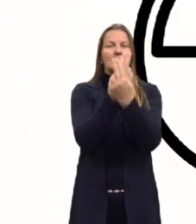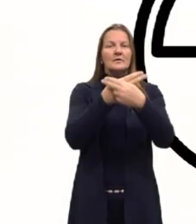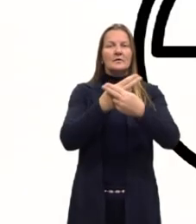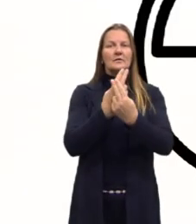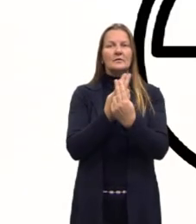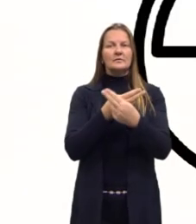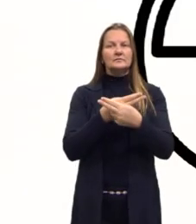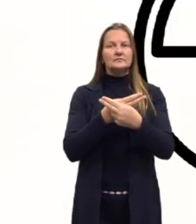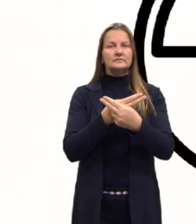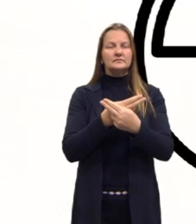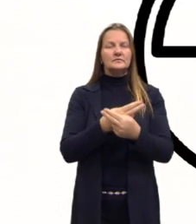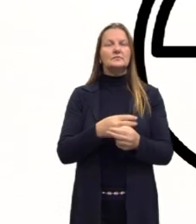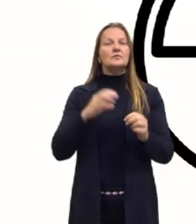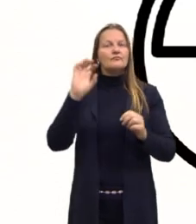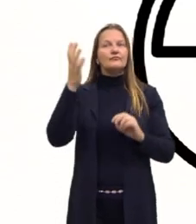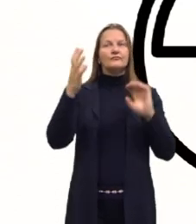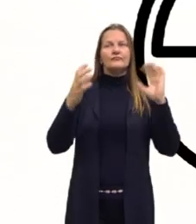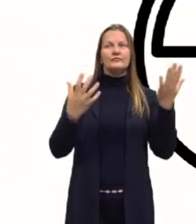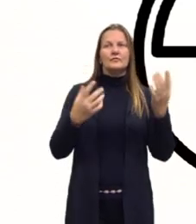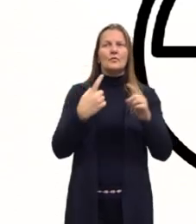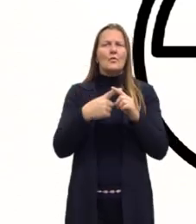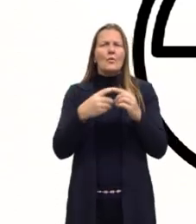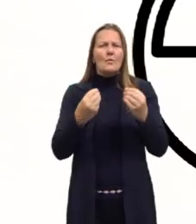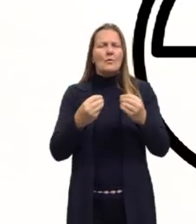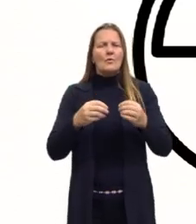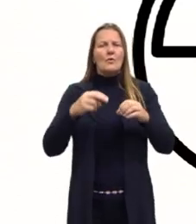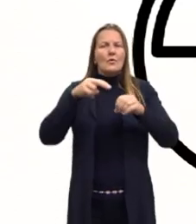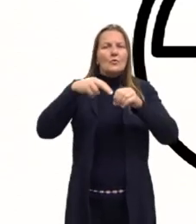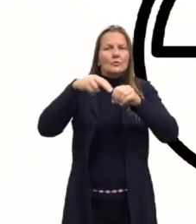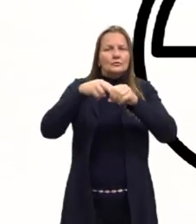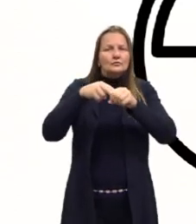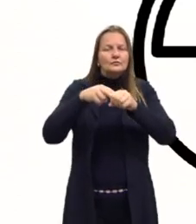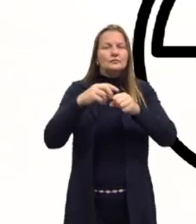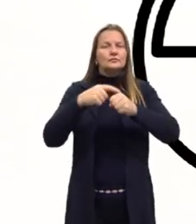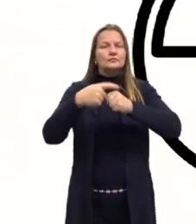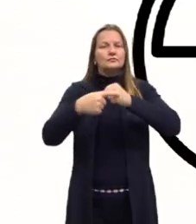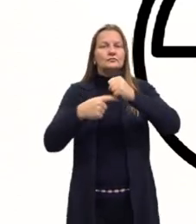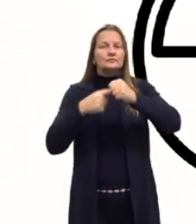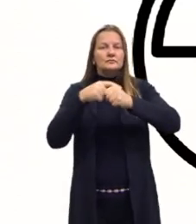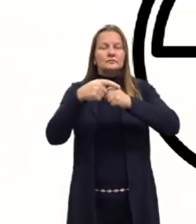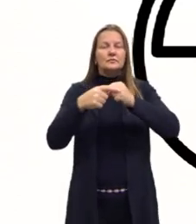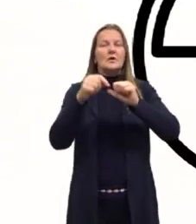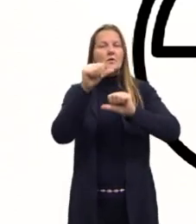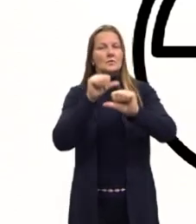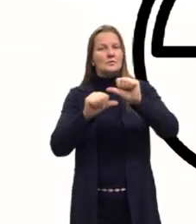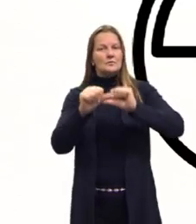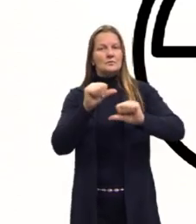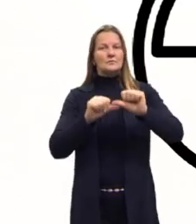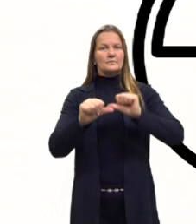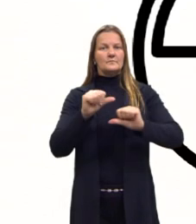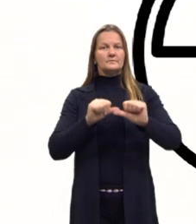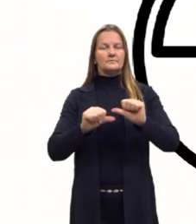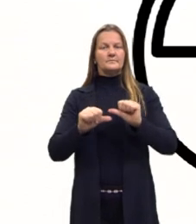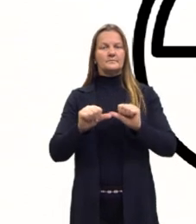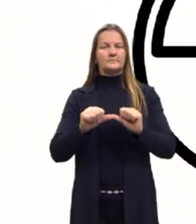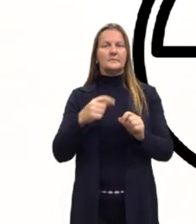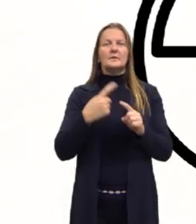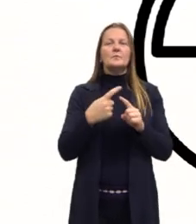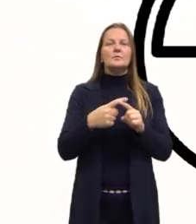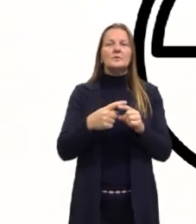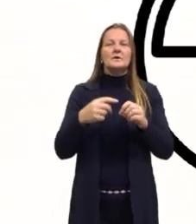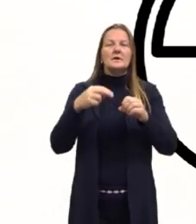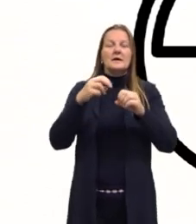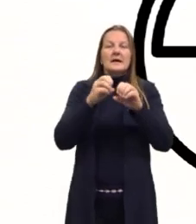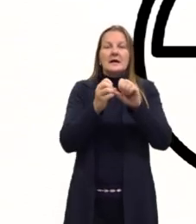radioatividade ela é um fenômeno pelo qual os núcleos atômicos sofrem uma transformação essa transformação é